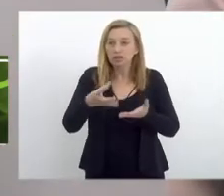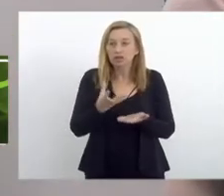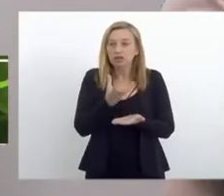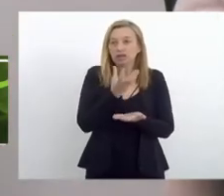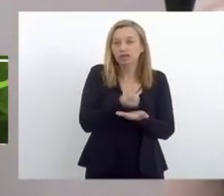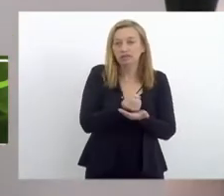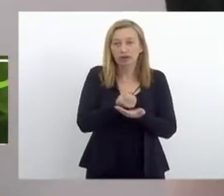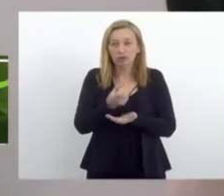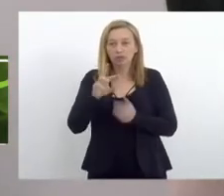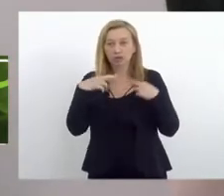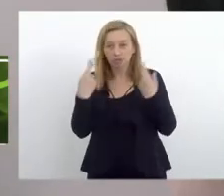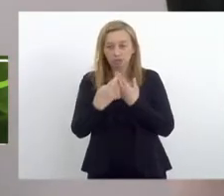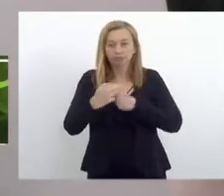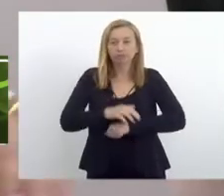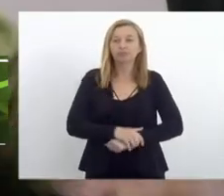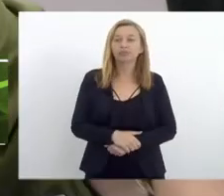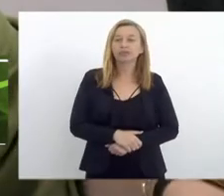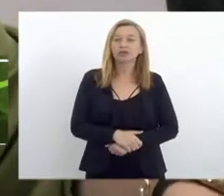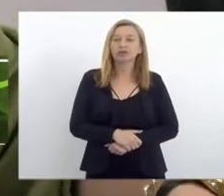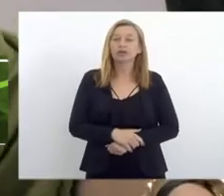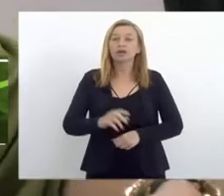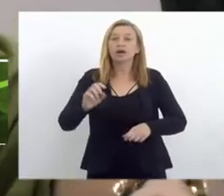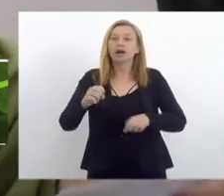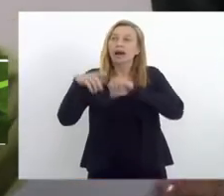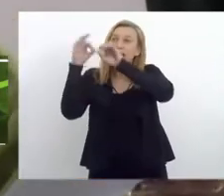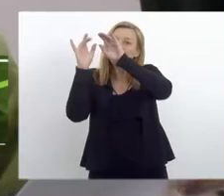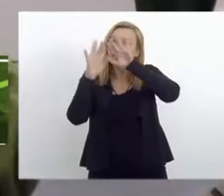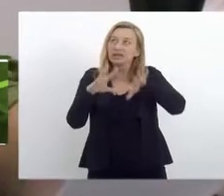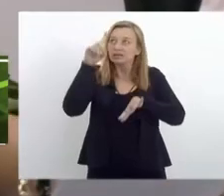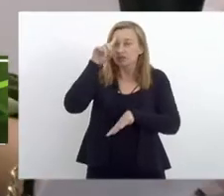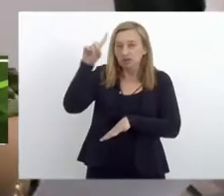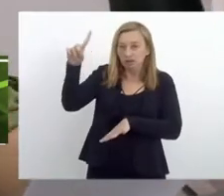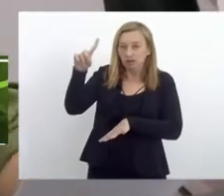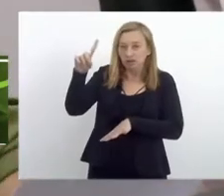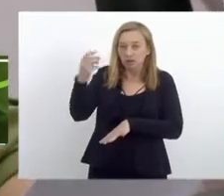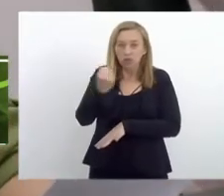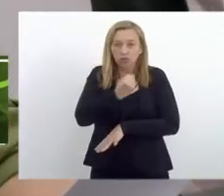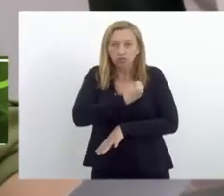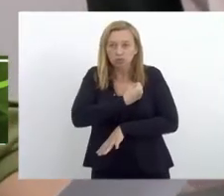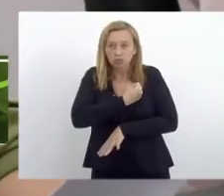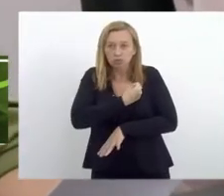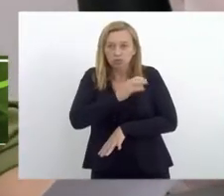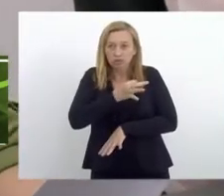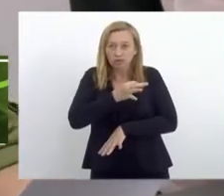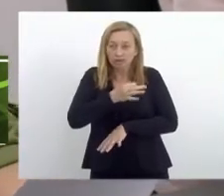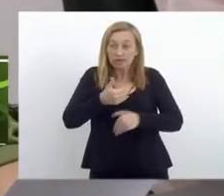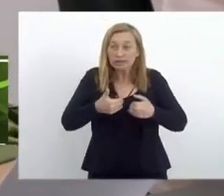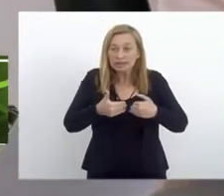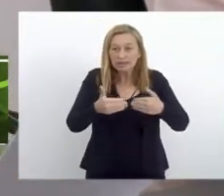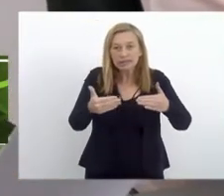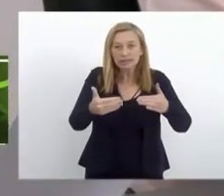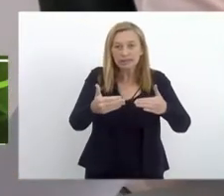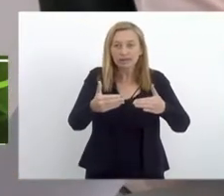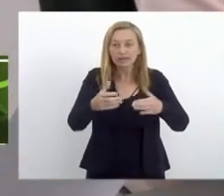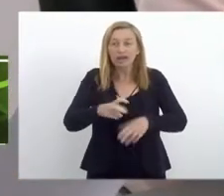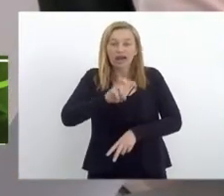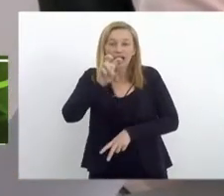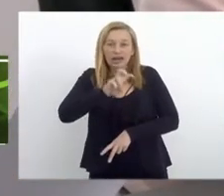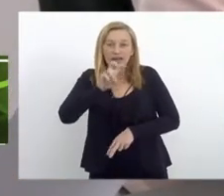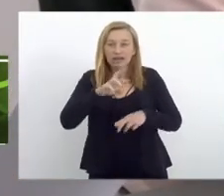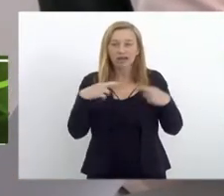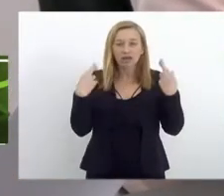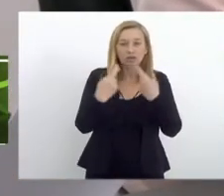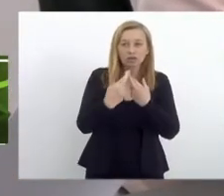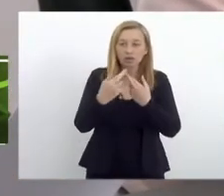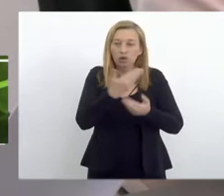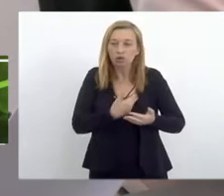reunião. Sob a proteção de Deus e havendo número legal, declaro aberta a quinta audiência